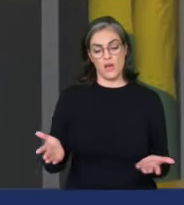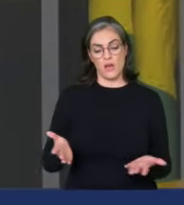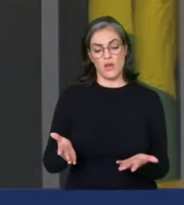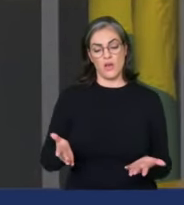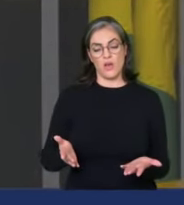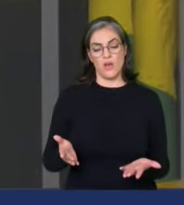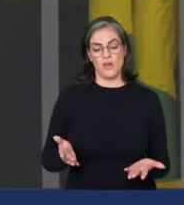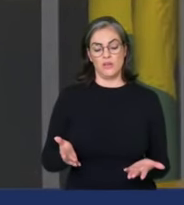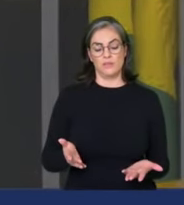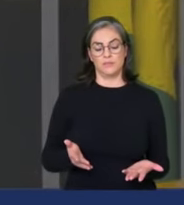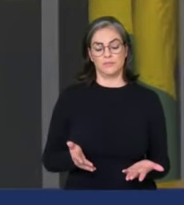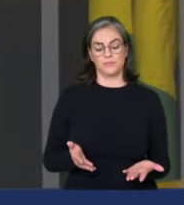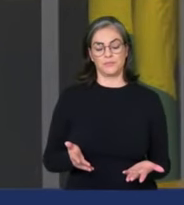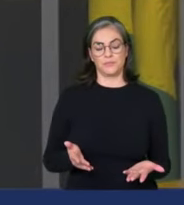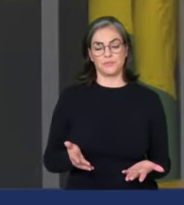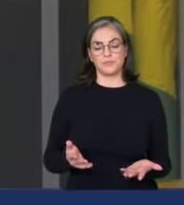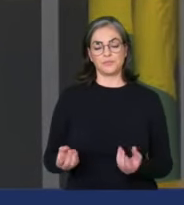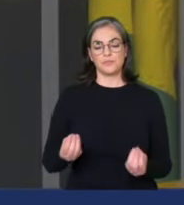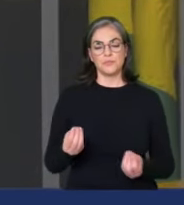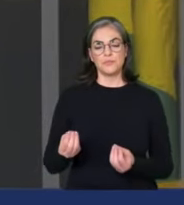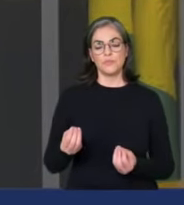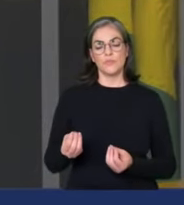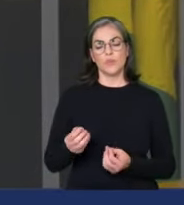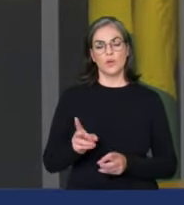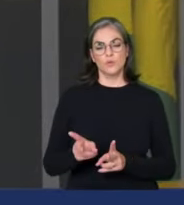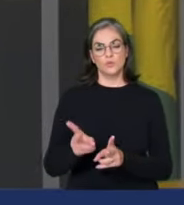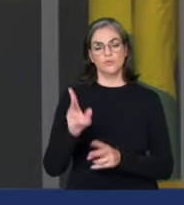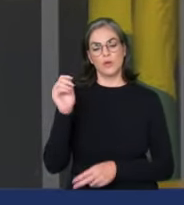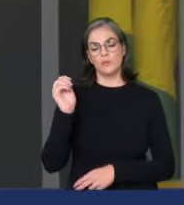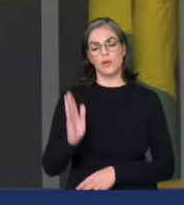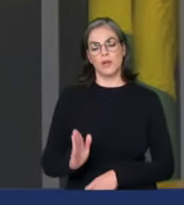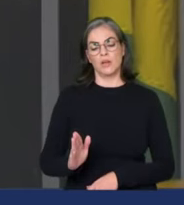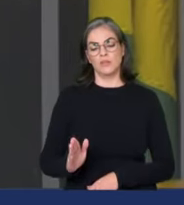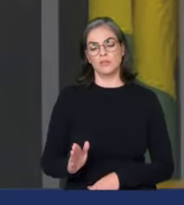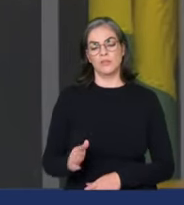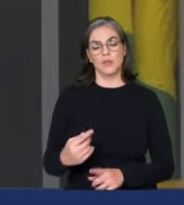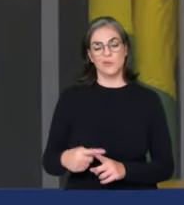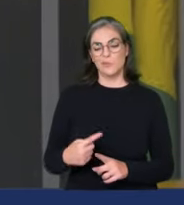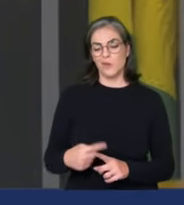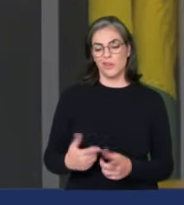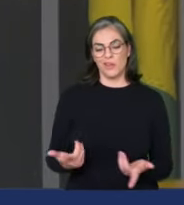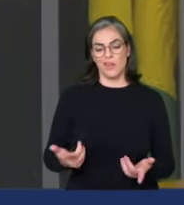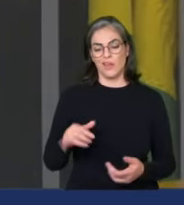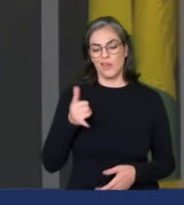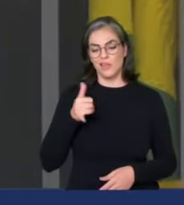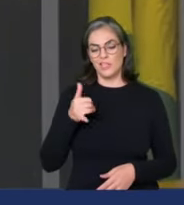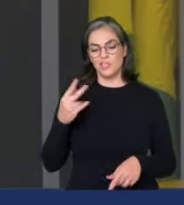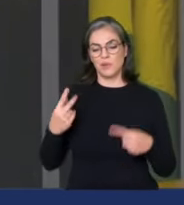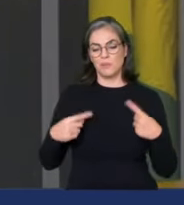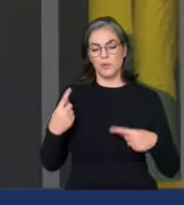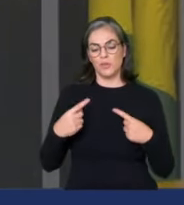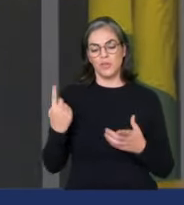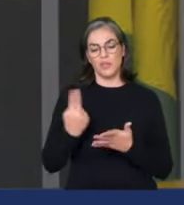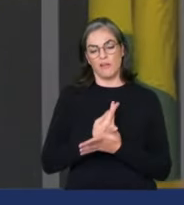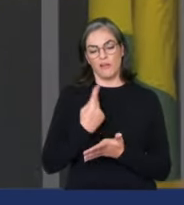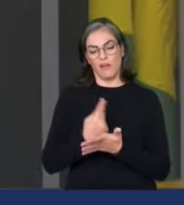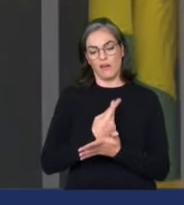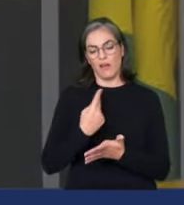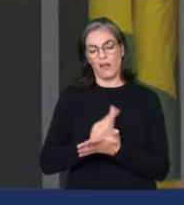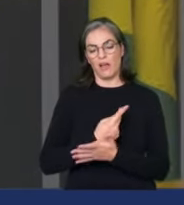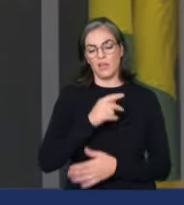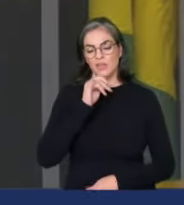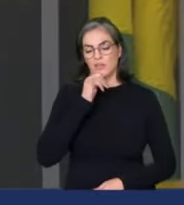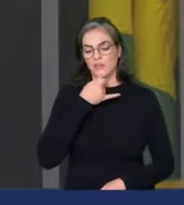mantermos esse país de pé, com essa política energética equivocada que, infelizmente, vem trazendo ao Brasil